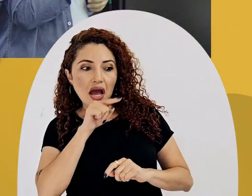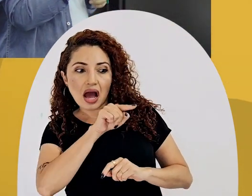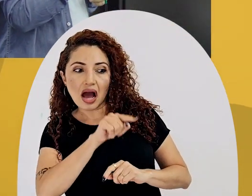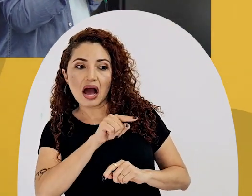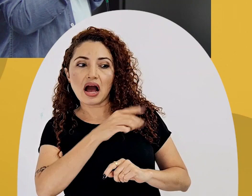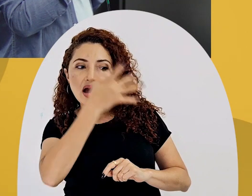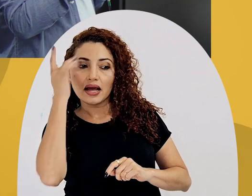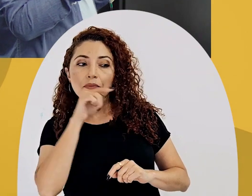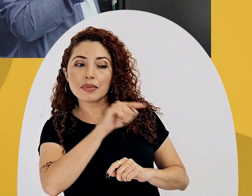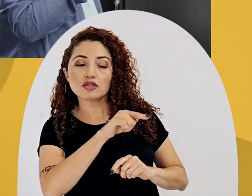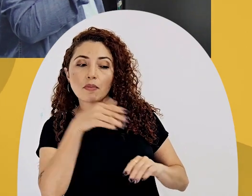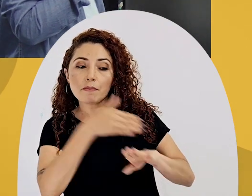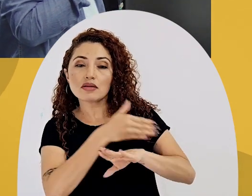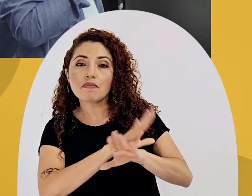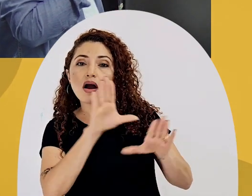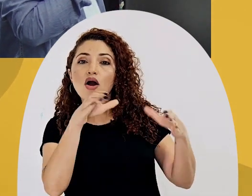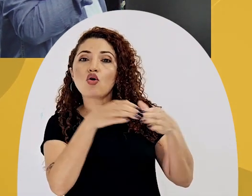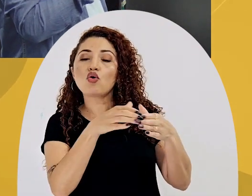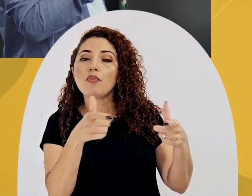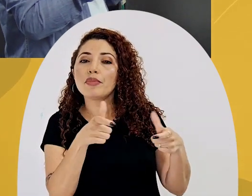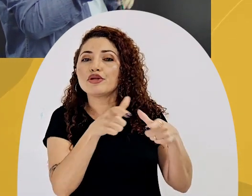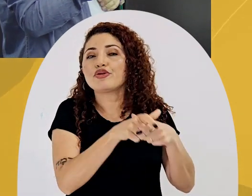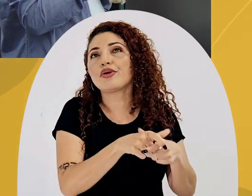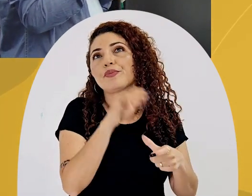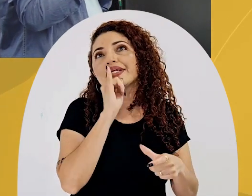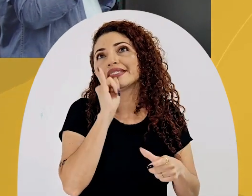né? São pessoas LGBTQIA+,